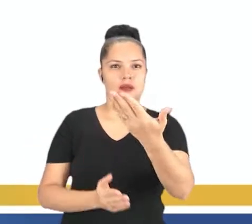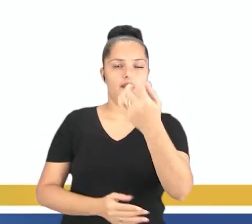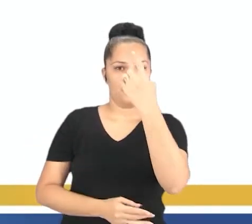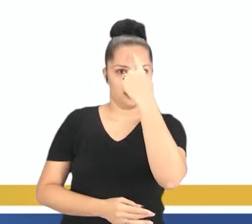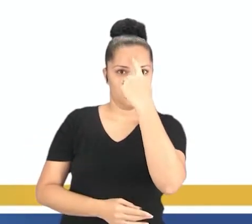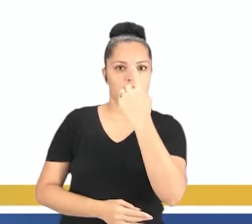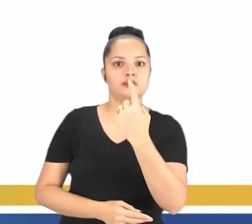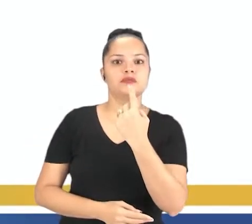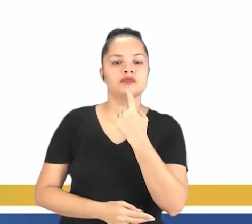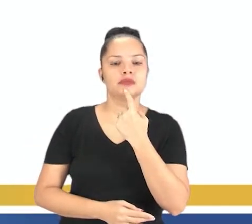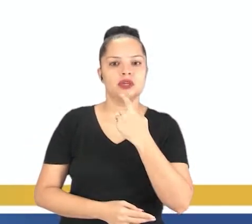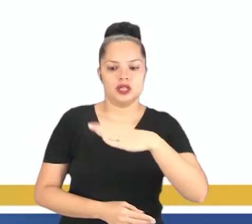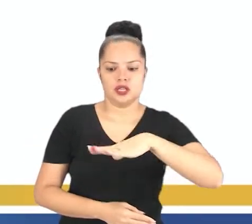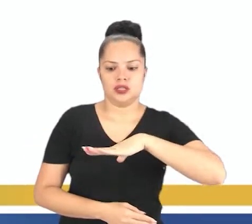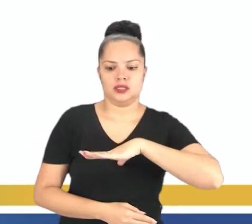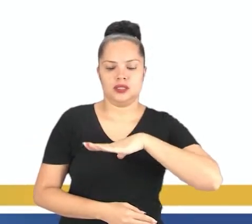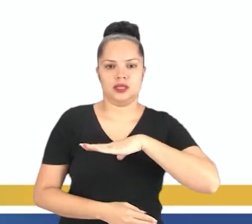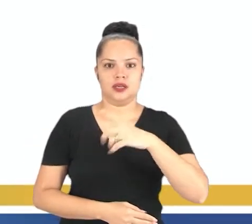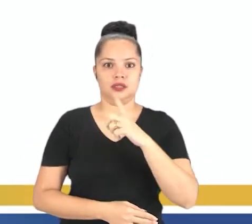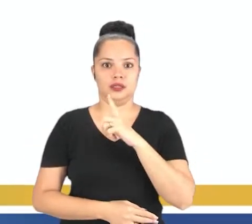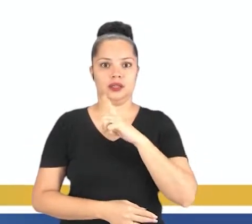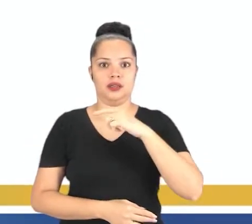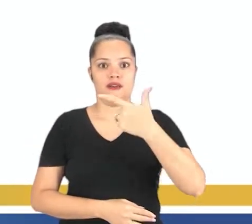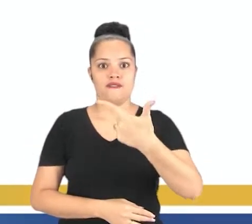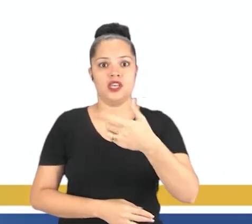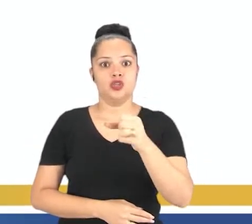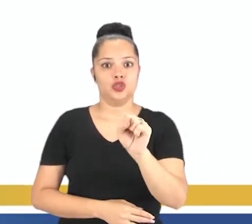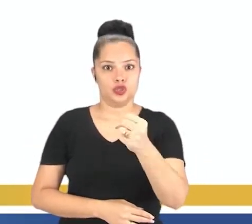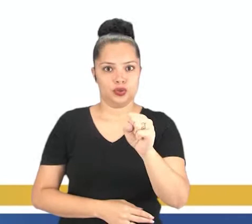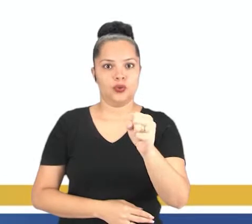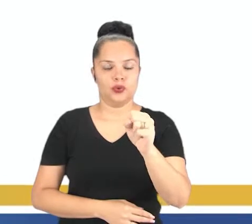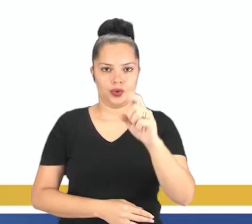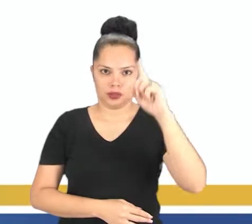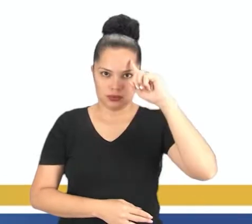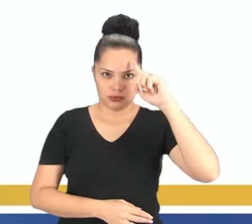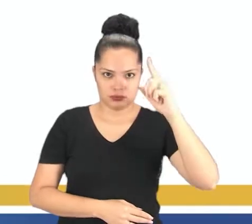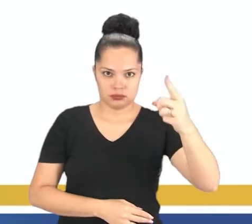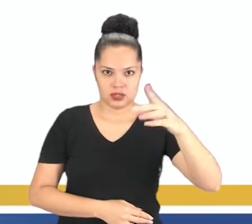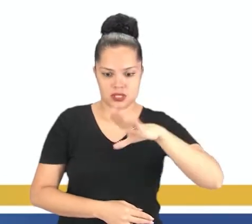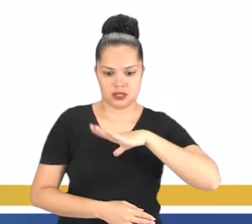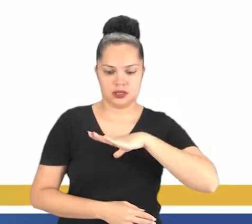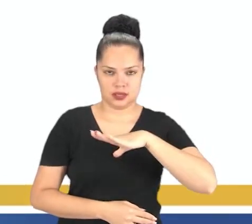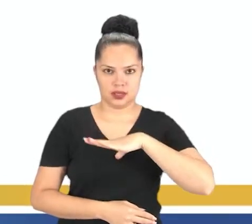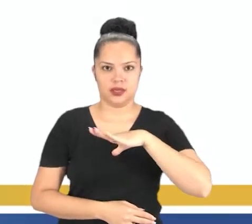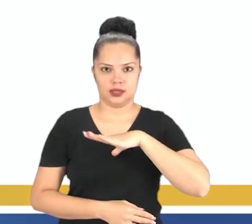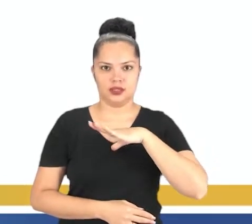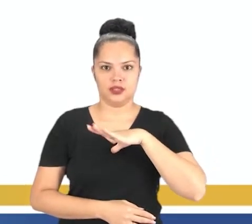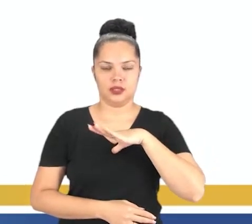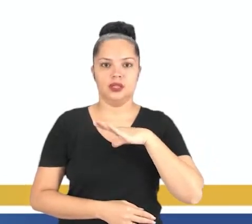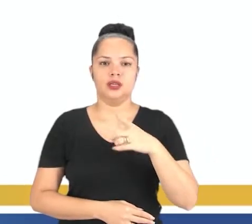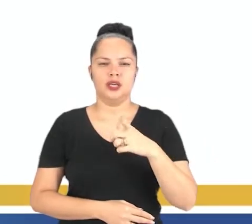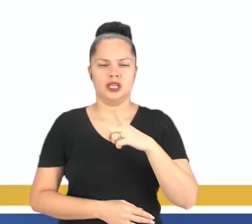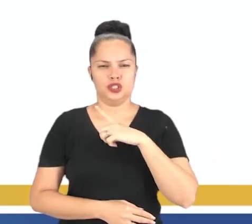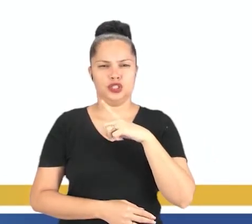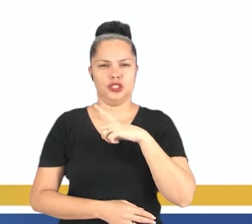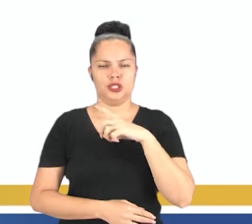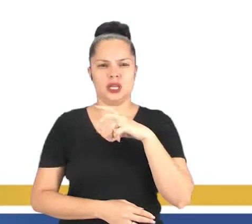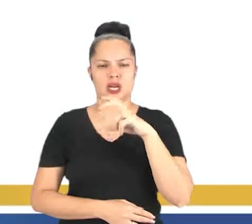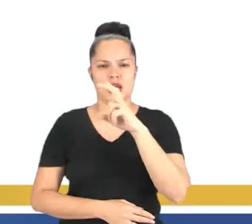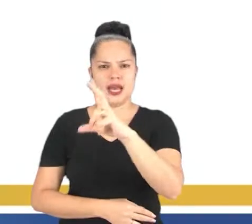Então nesse território é formado 28 cidades e estados com 38 províncias Cada uma com 500